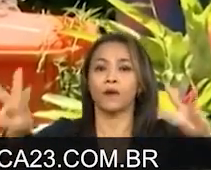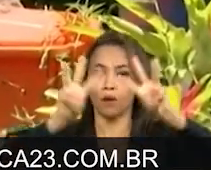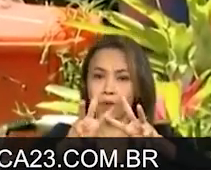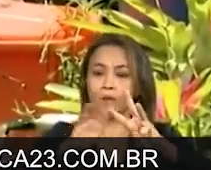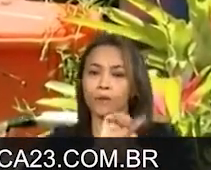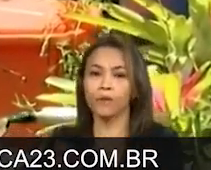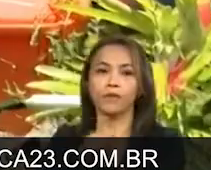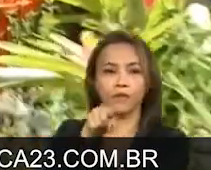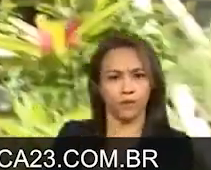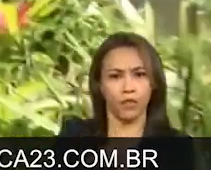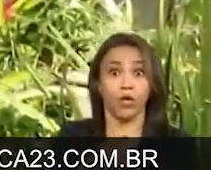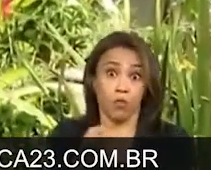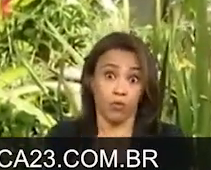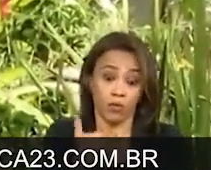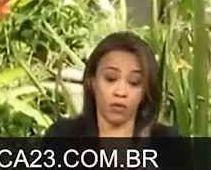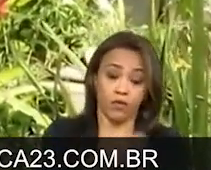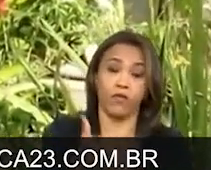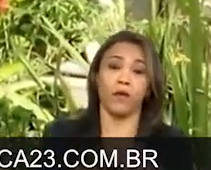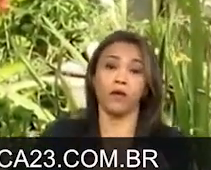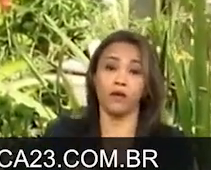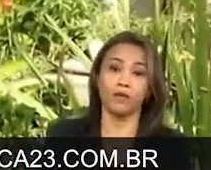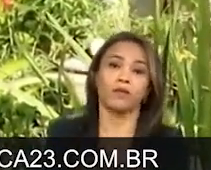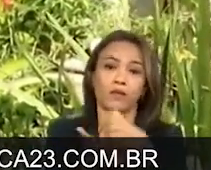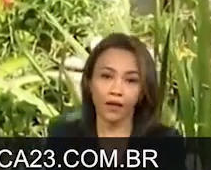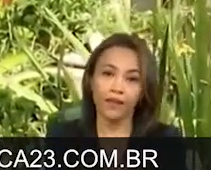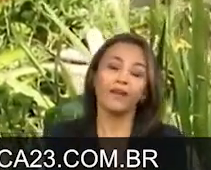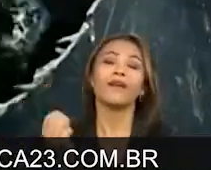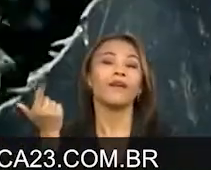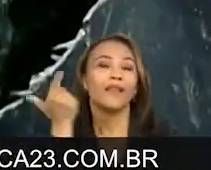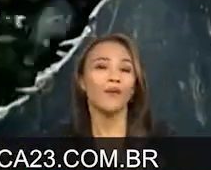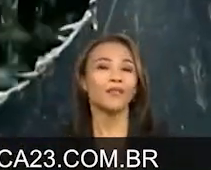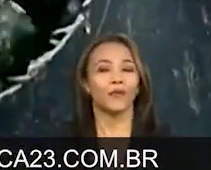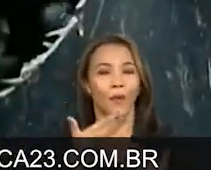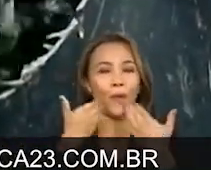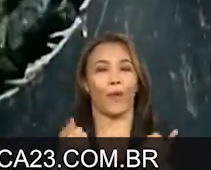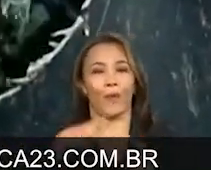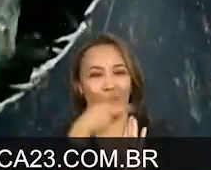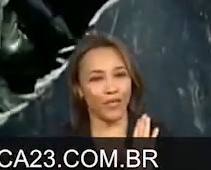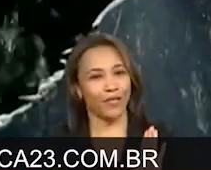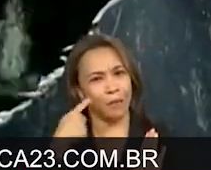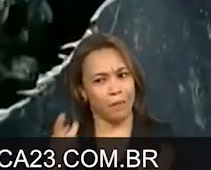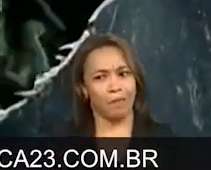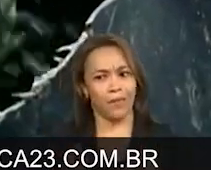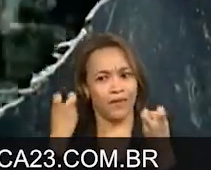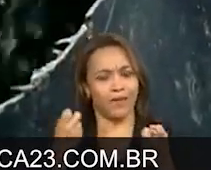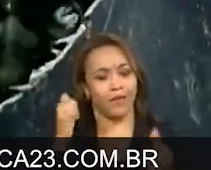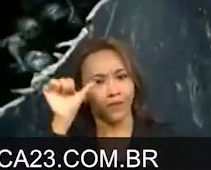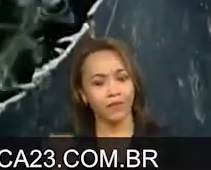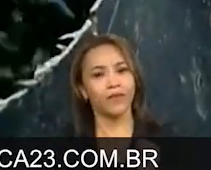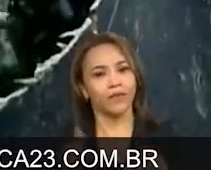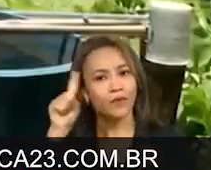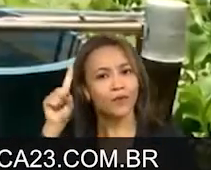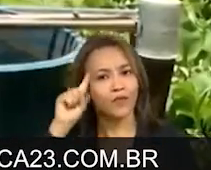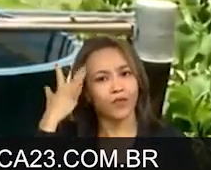o desenvolvimento sustentável. Quem está sendo beneficiado pelo projeto já consegue perceber as mudanças no dia a